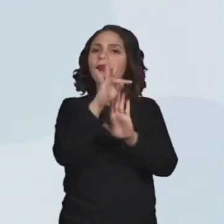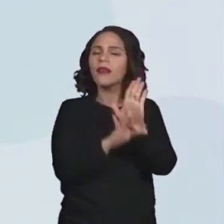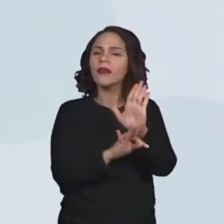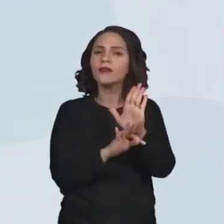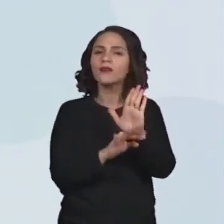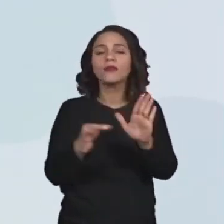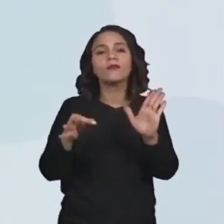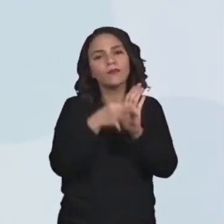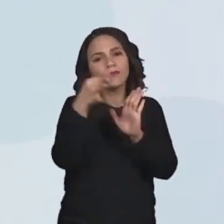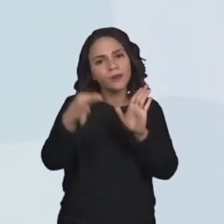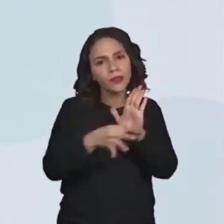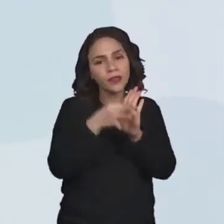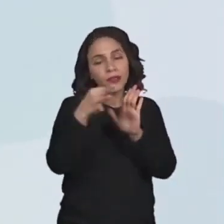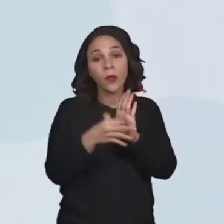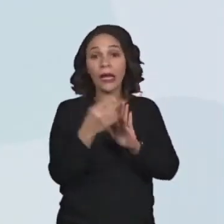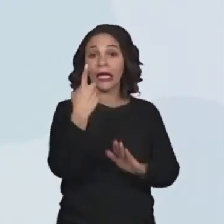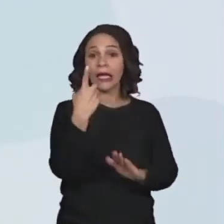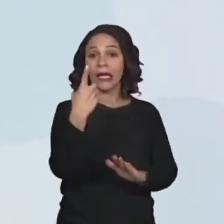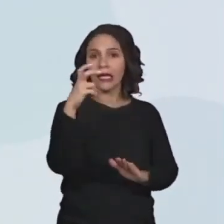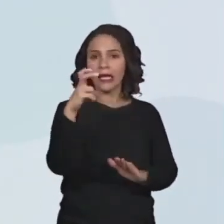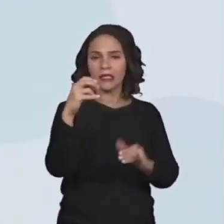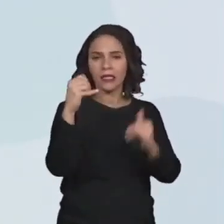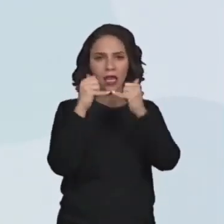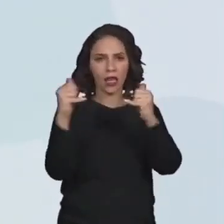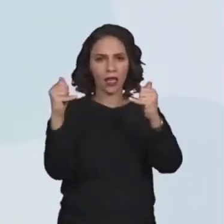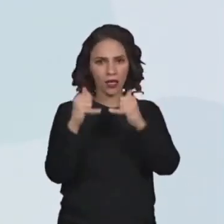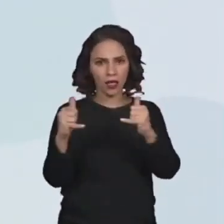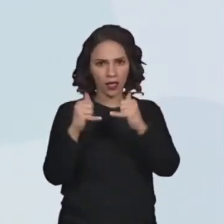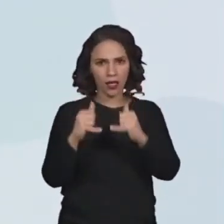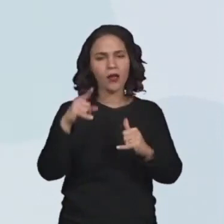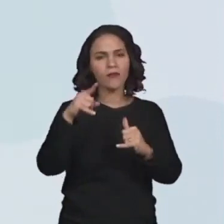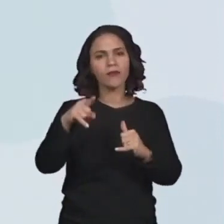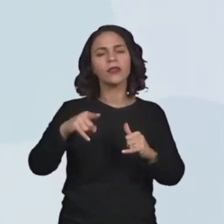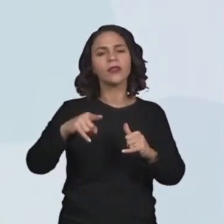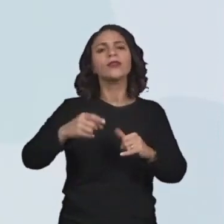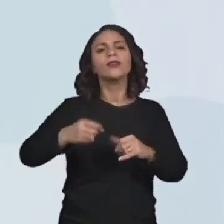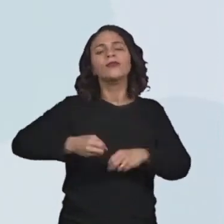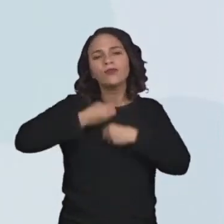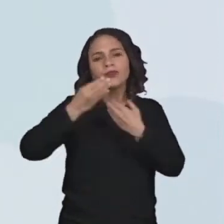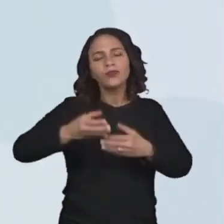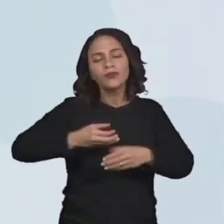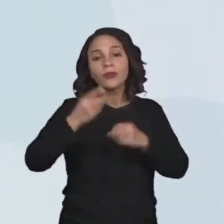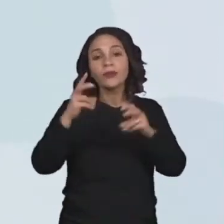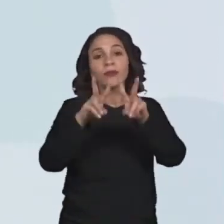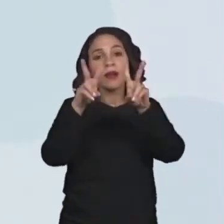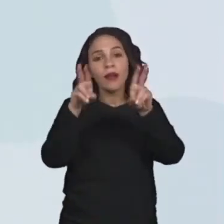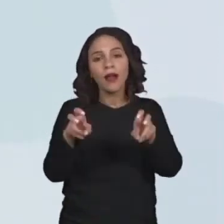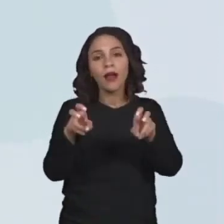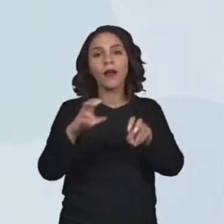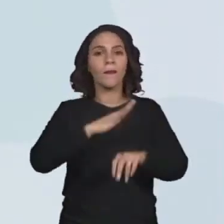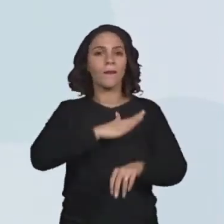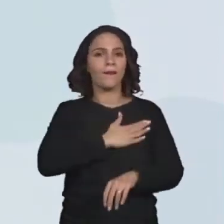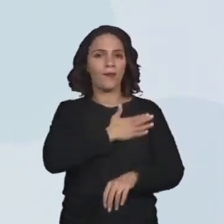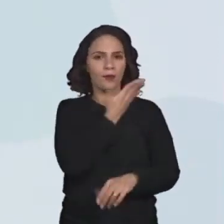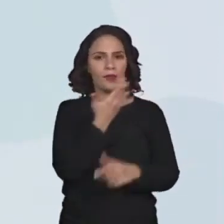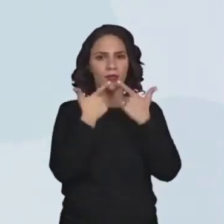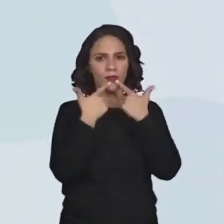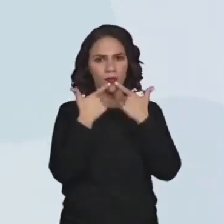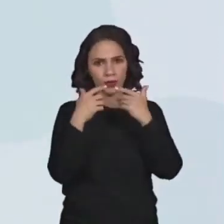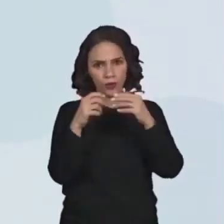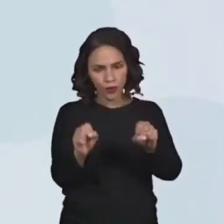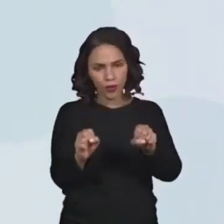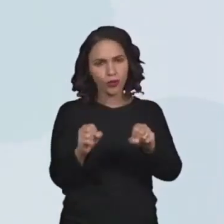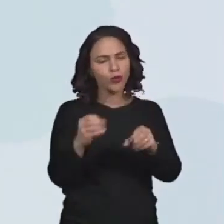um texto com 15 linhas que vocês falarão sobre o preconceito linguístico, as formas de uso e as várias